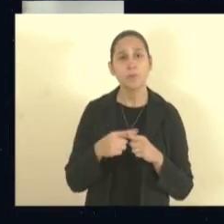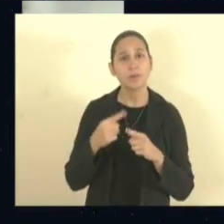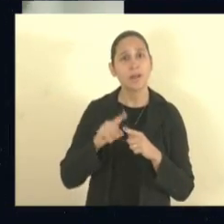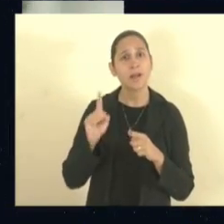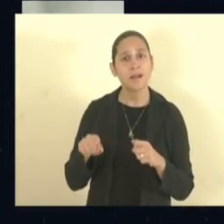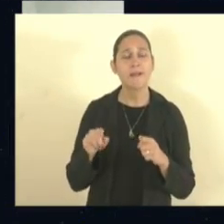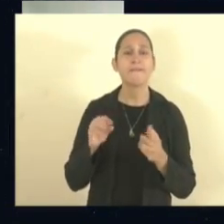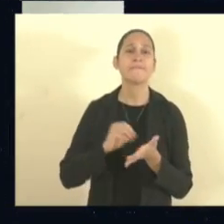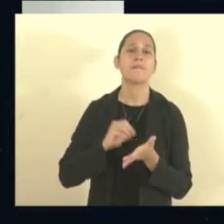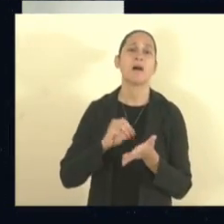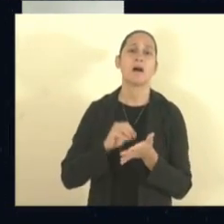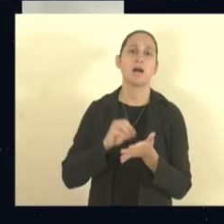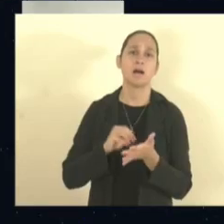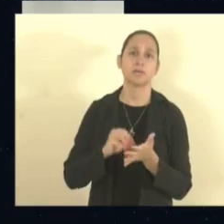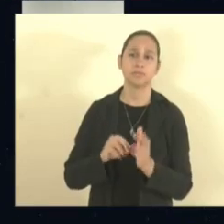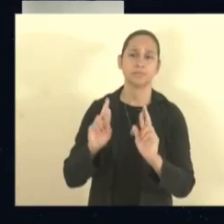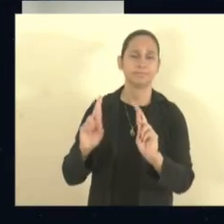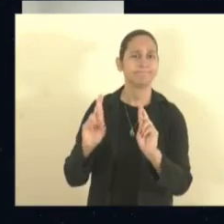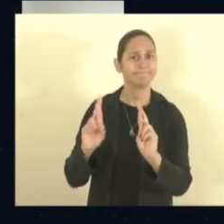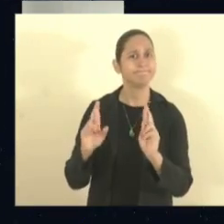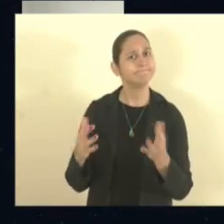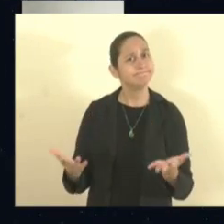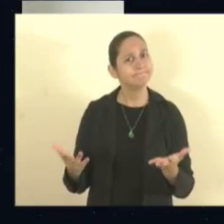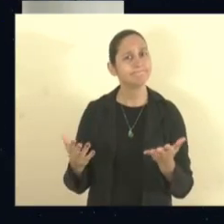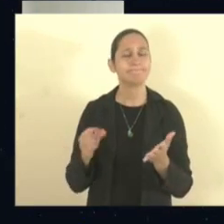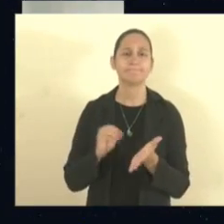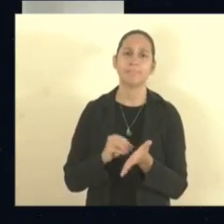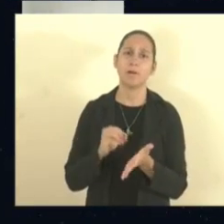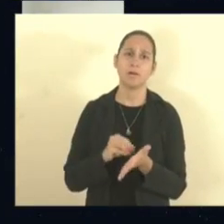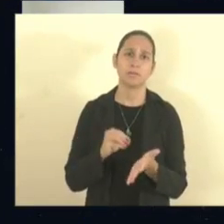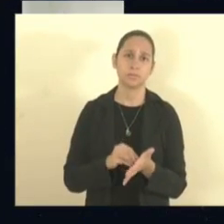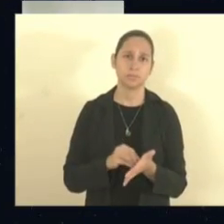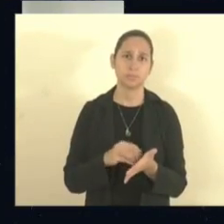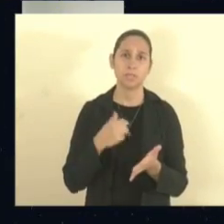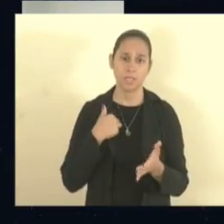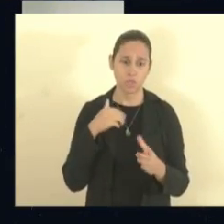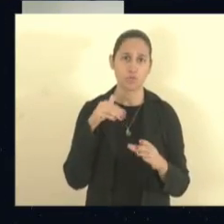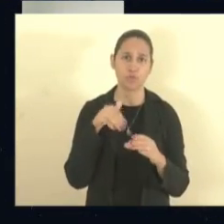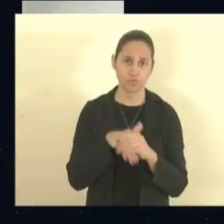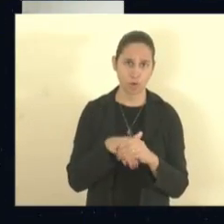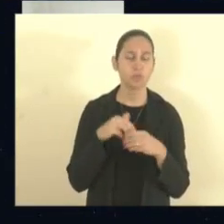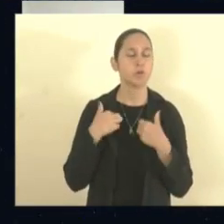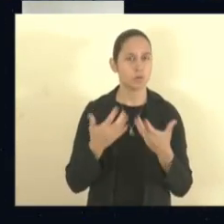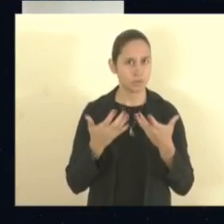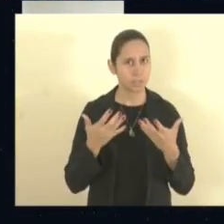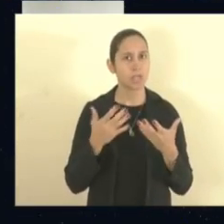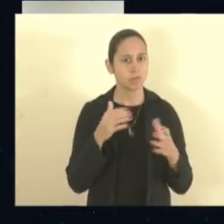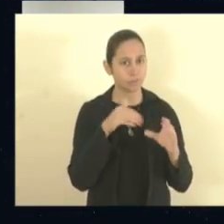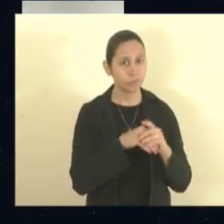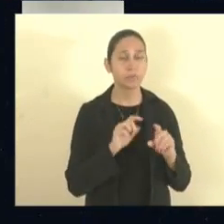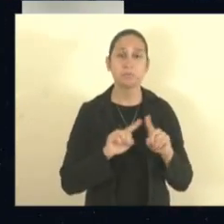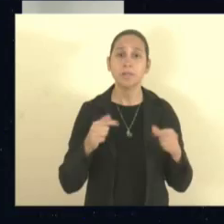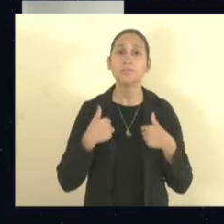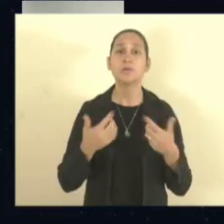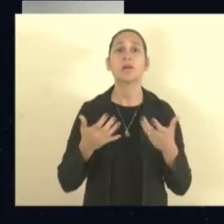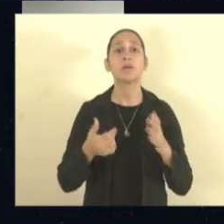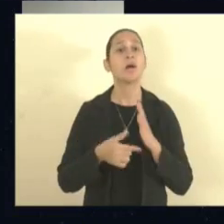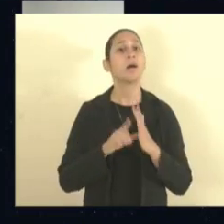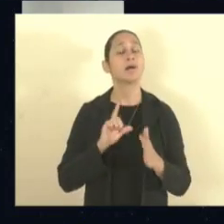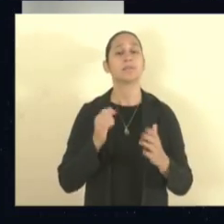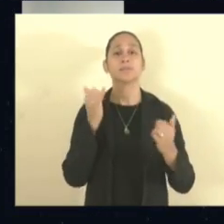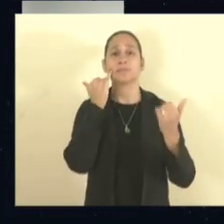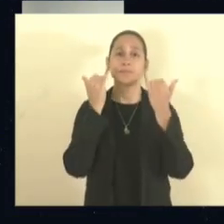respeito enorme, eu quero aqui registrar, ainda que eu vote, eu quero votar favorável ao projeto, mas eu preciso de informações